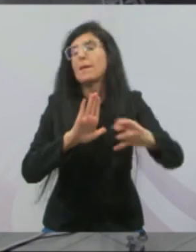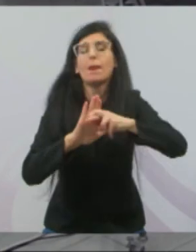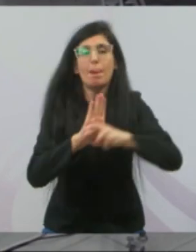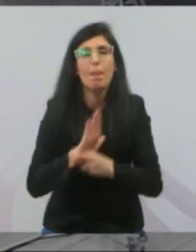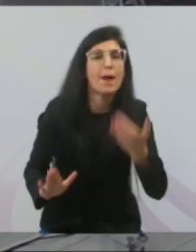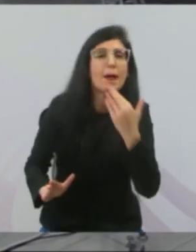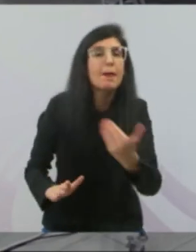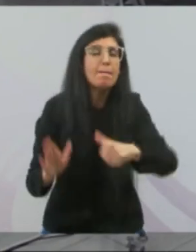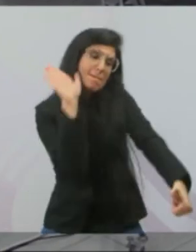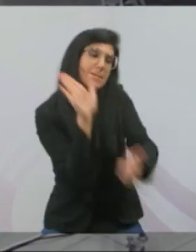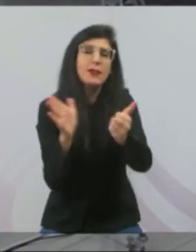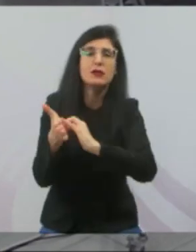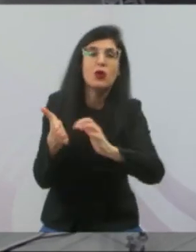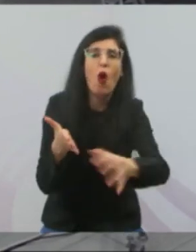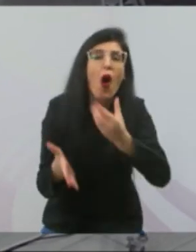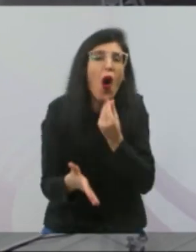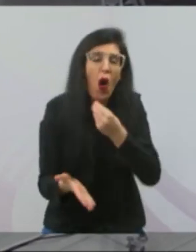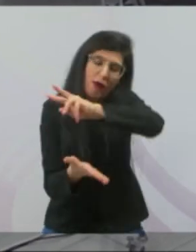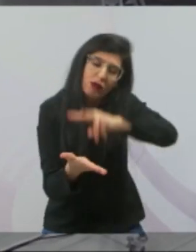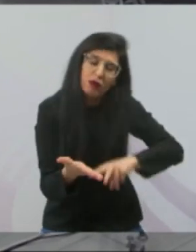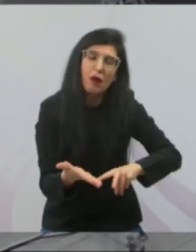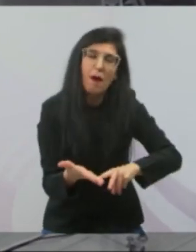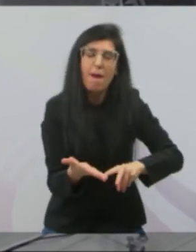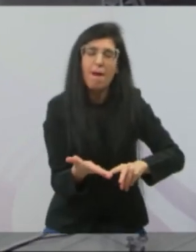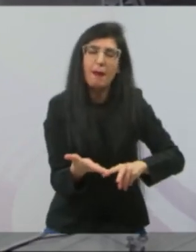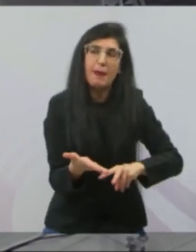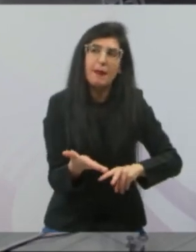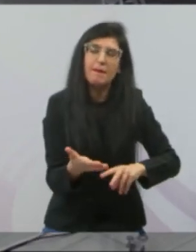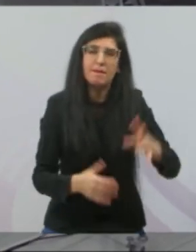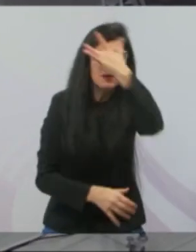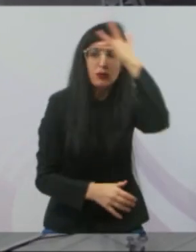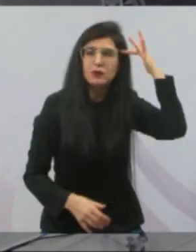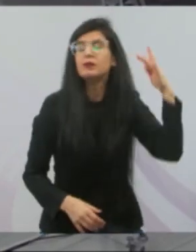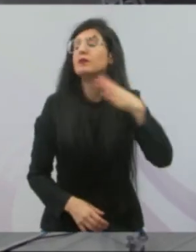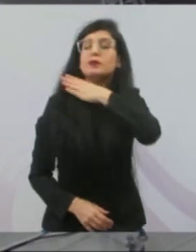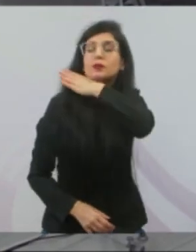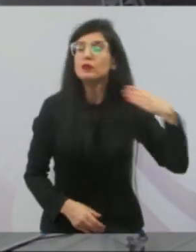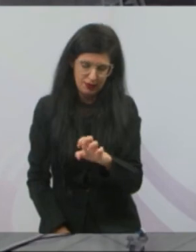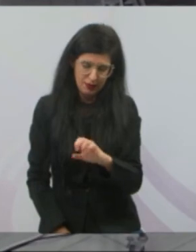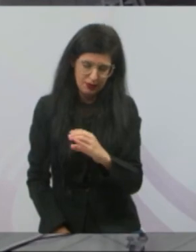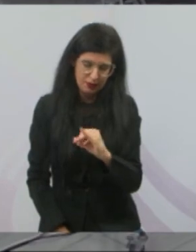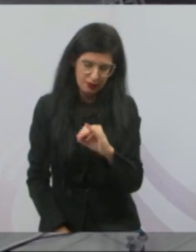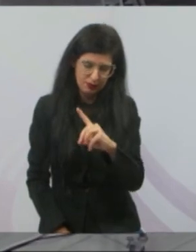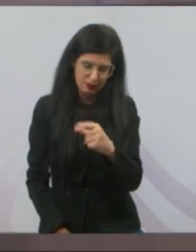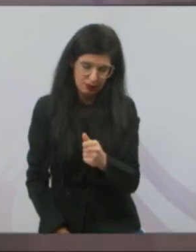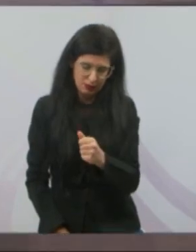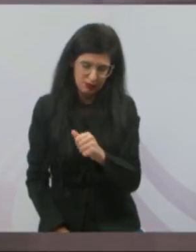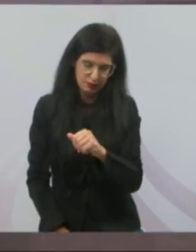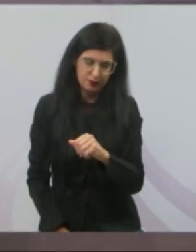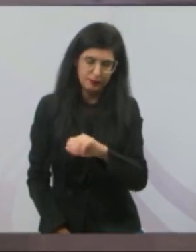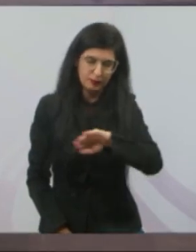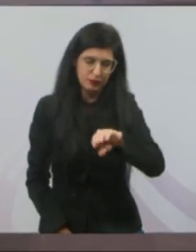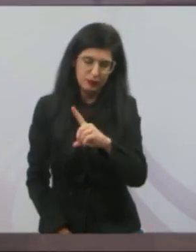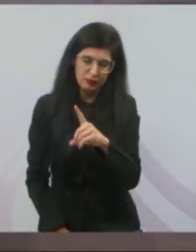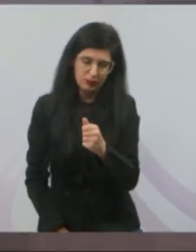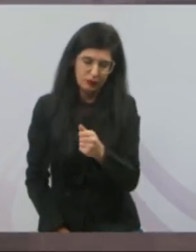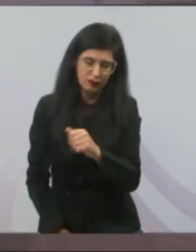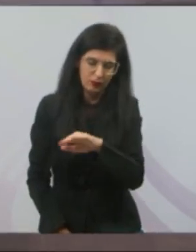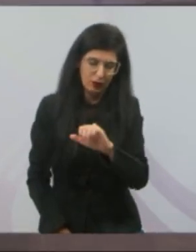da Assistência Social a ajudar a achar o local especial, né? Eu também indiquei vários locais